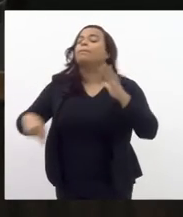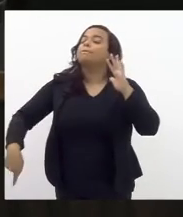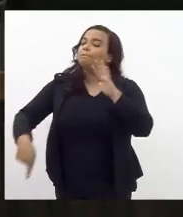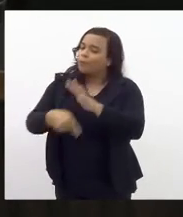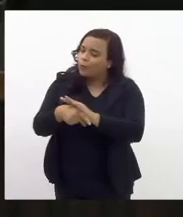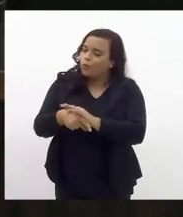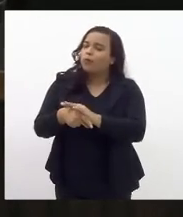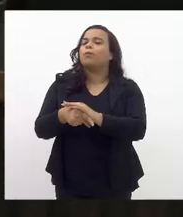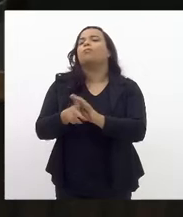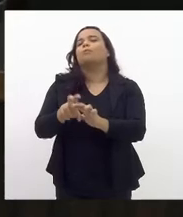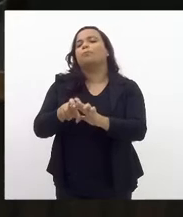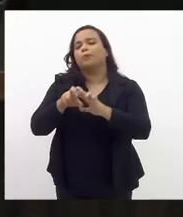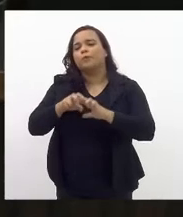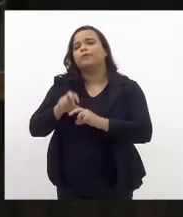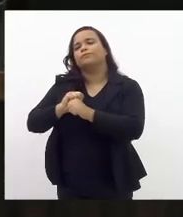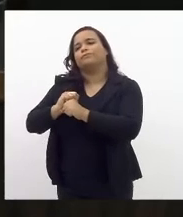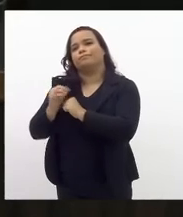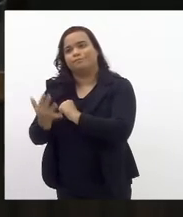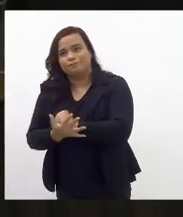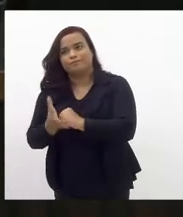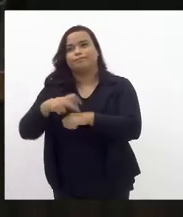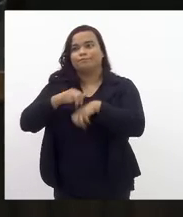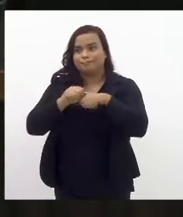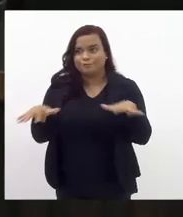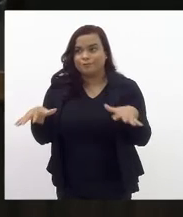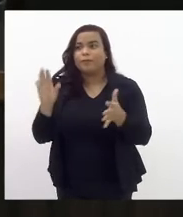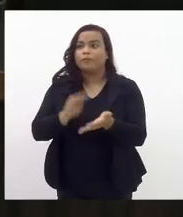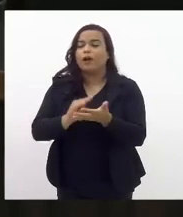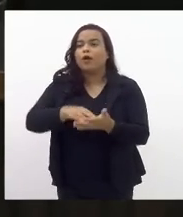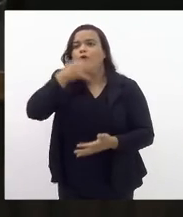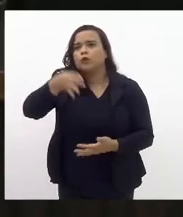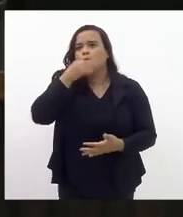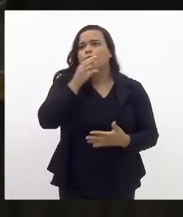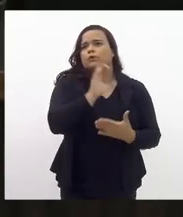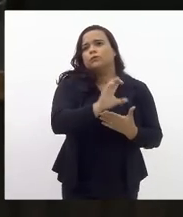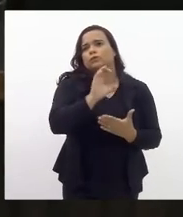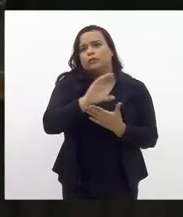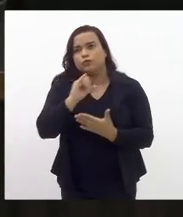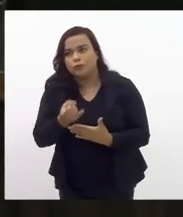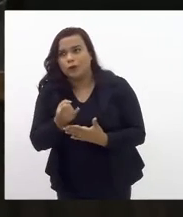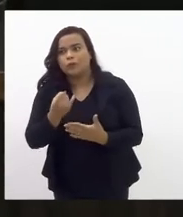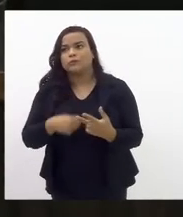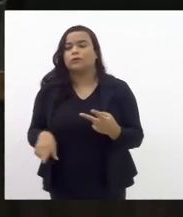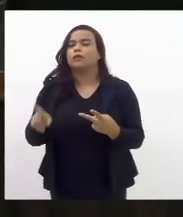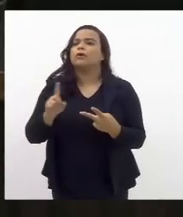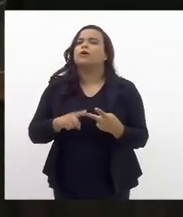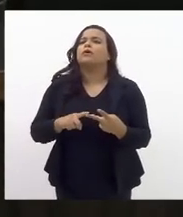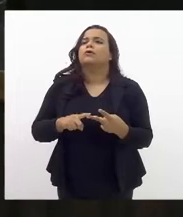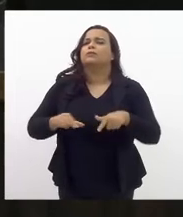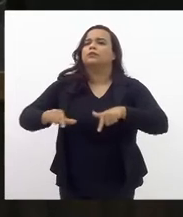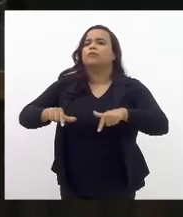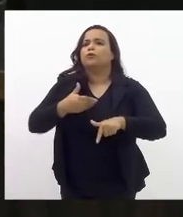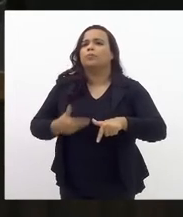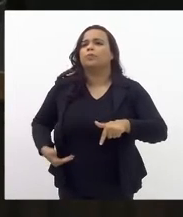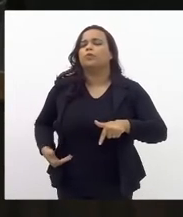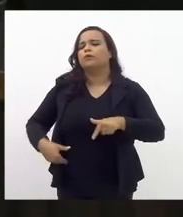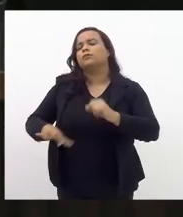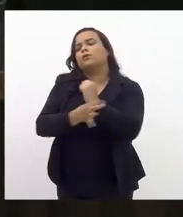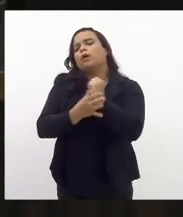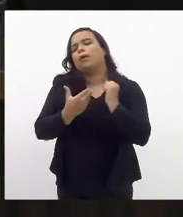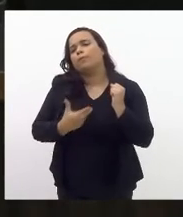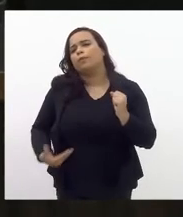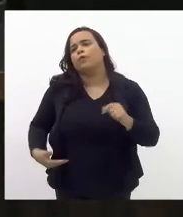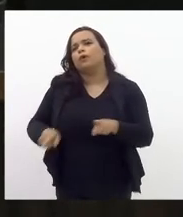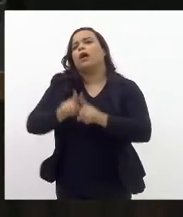Covid-19. Pendentes de pareceres das comissões de Constituição e Justiça, de Servidores Públicos, de Segurança Pública e Assuntos